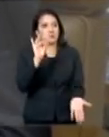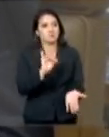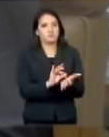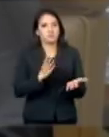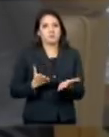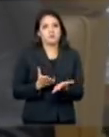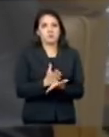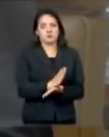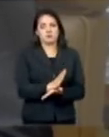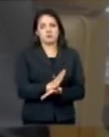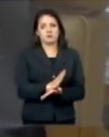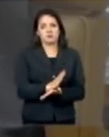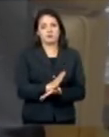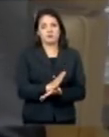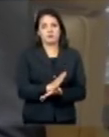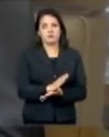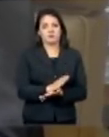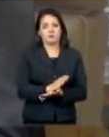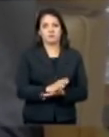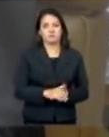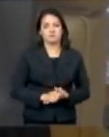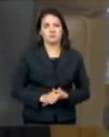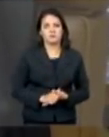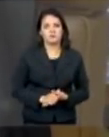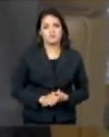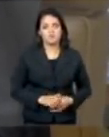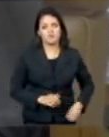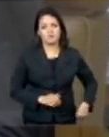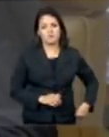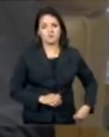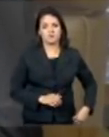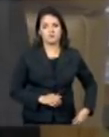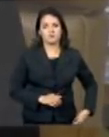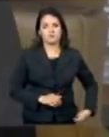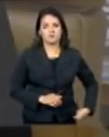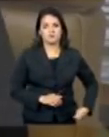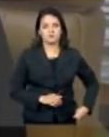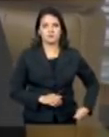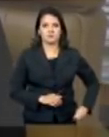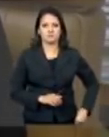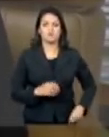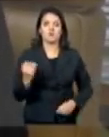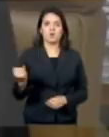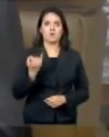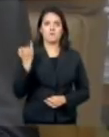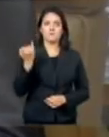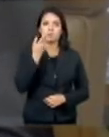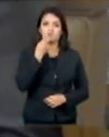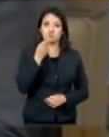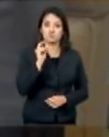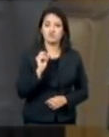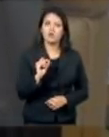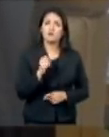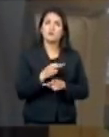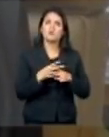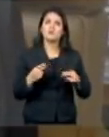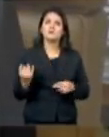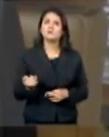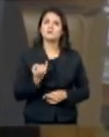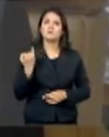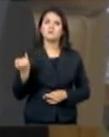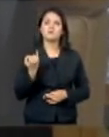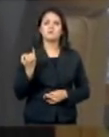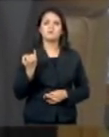administrativa no presente caso é importante destacar um ponto o senhor presidente que